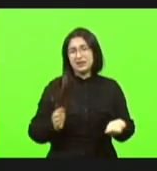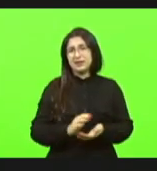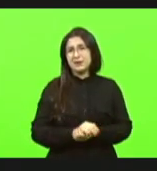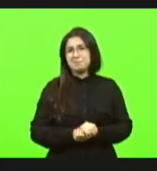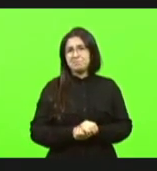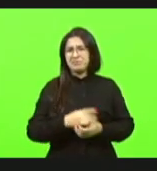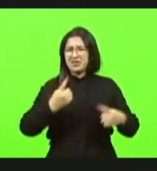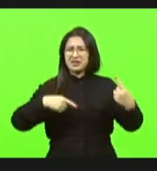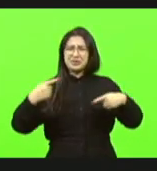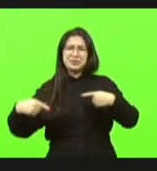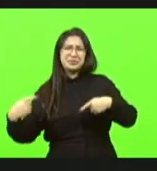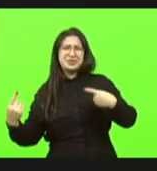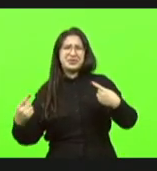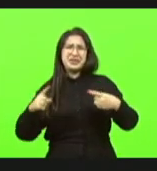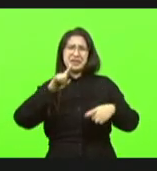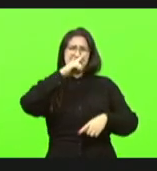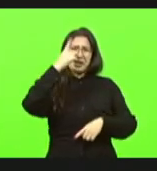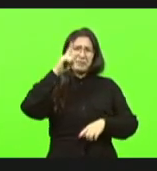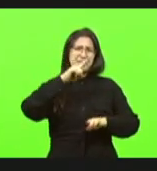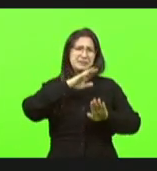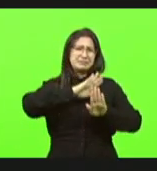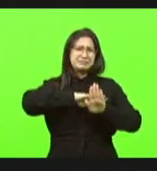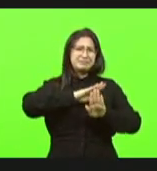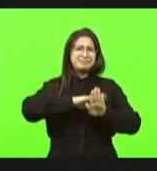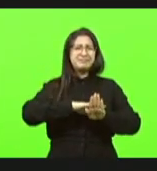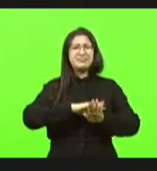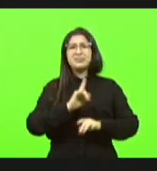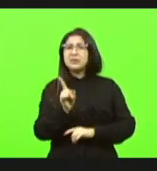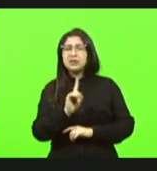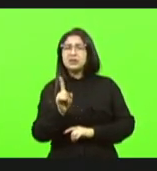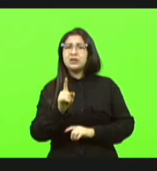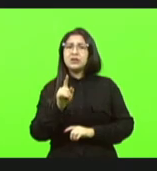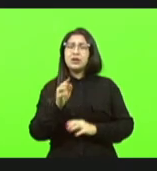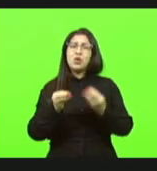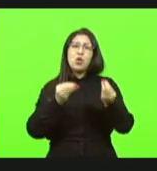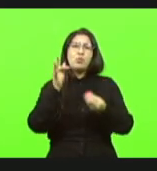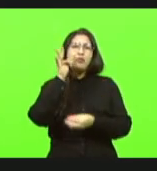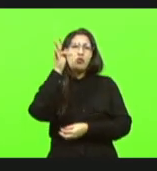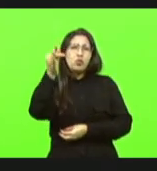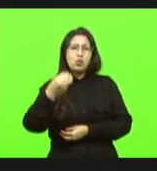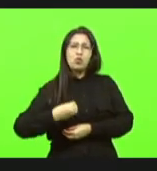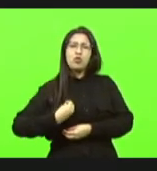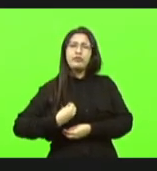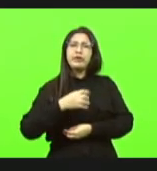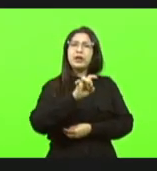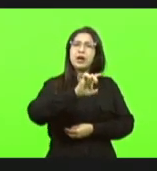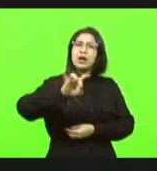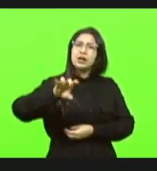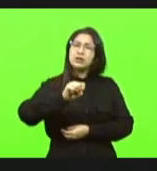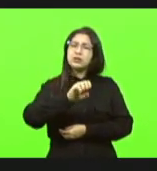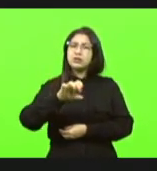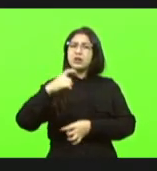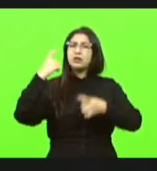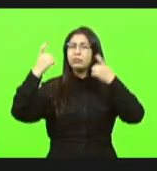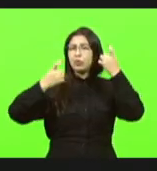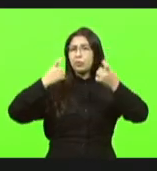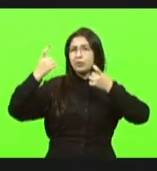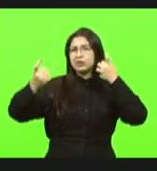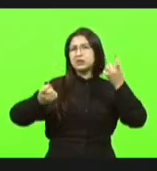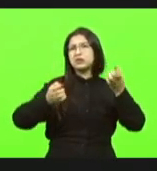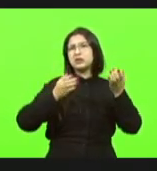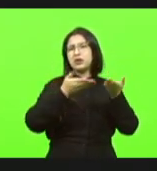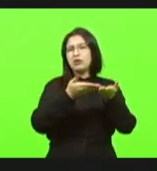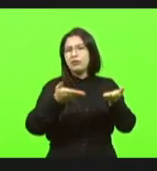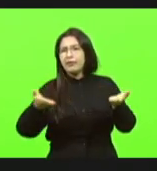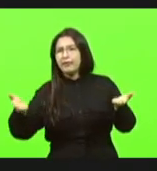também não vou discutir questões biológicas nós estamos curtindo aqui é o futuro da vida de catarinenses né O que a preocupação é